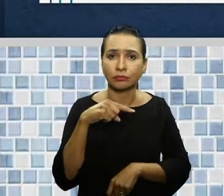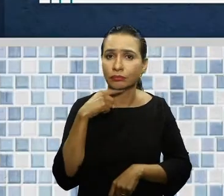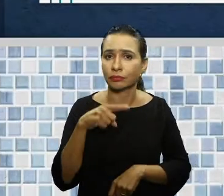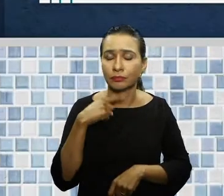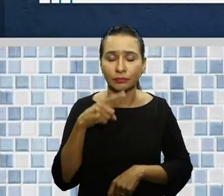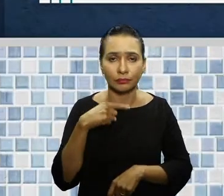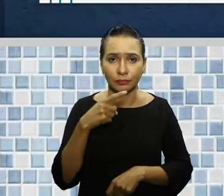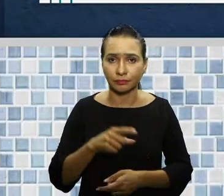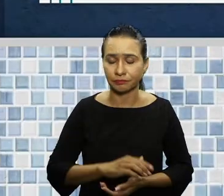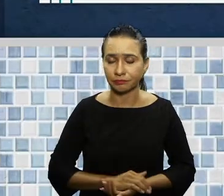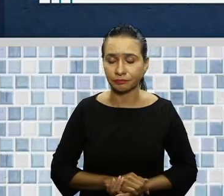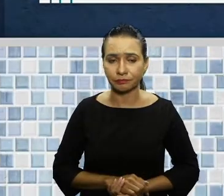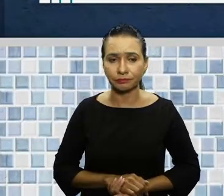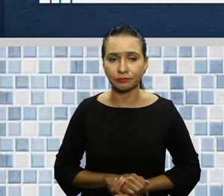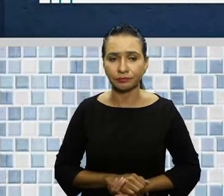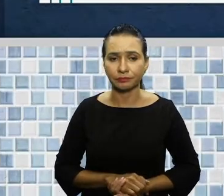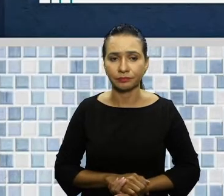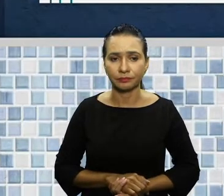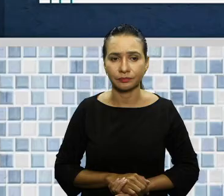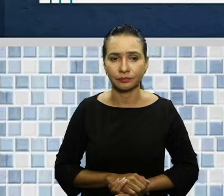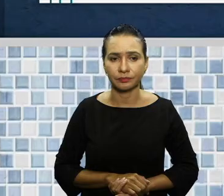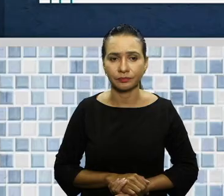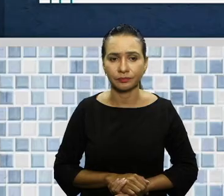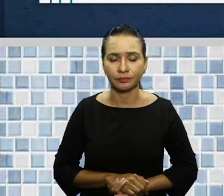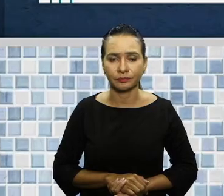para agricultura, por exemplo.